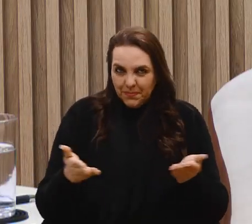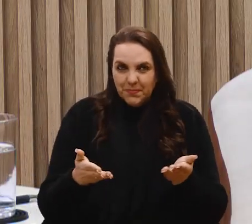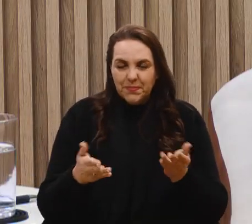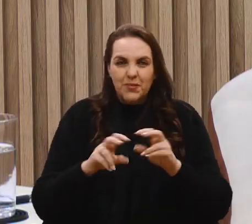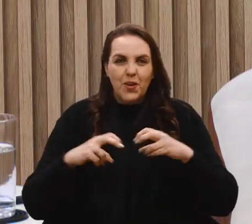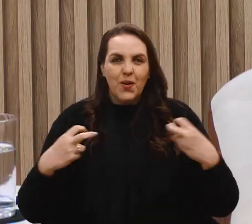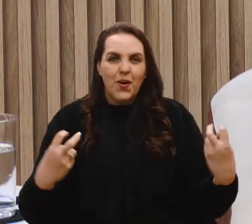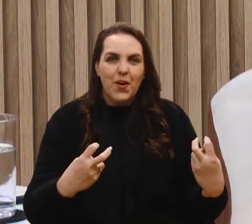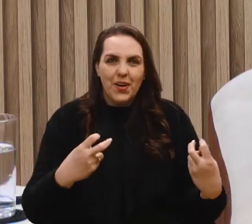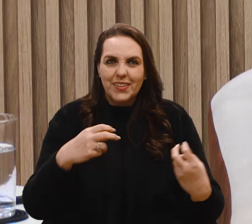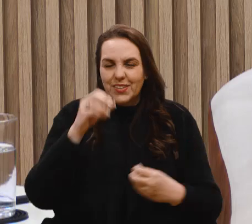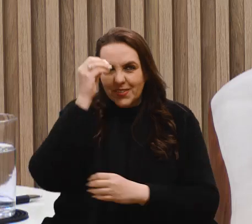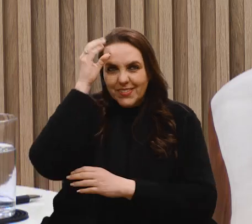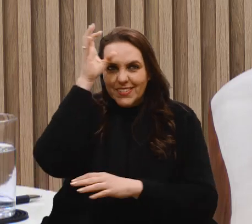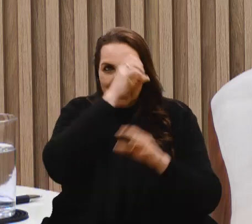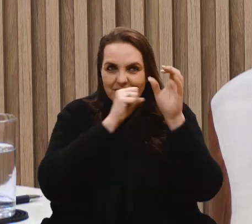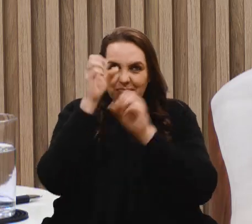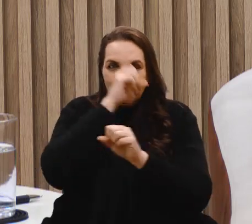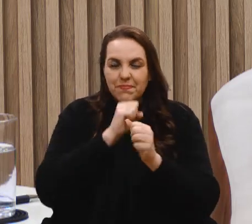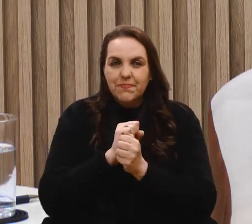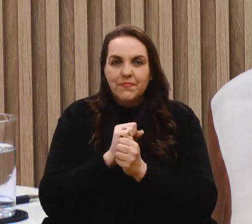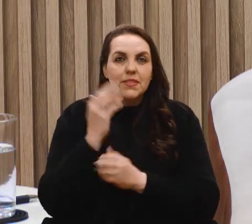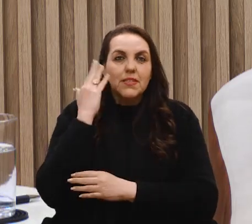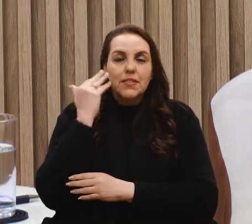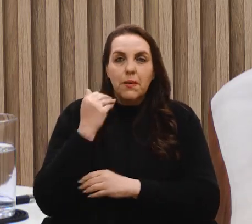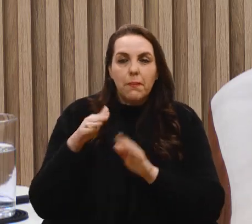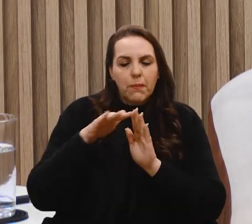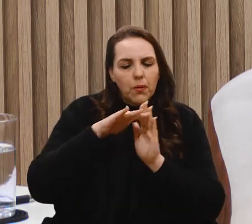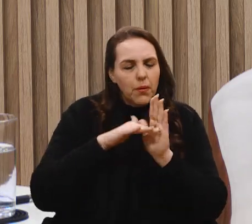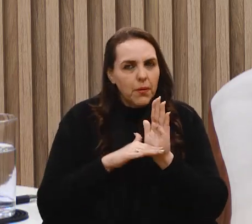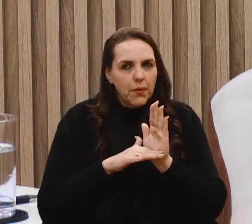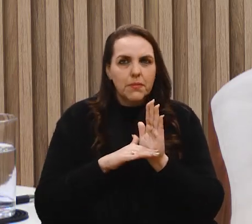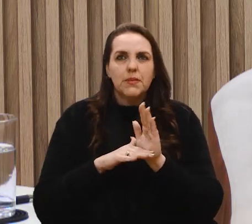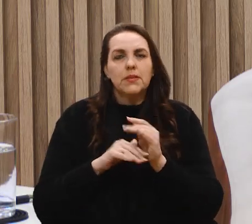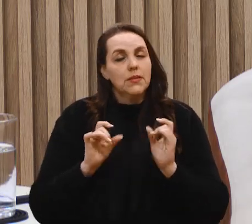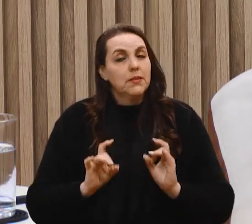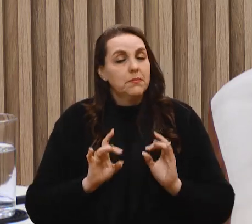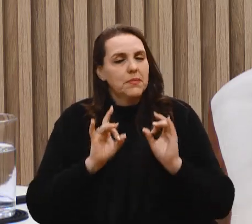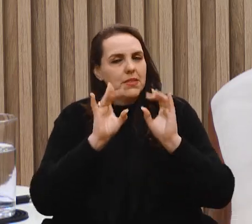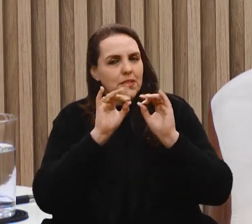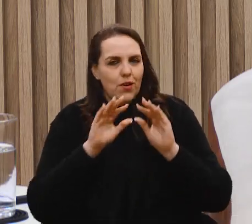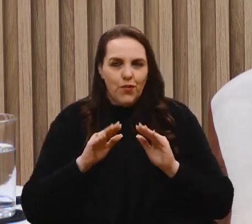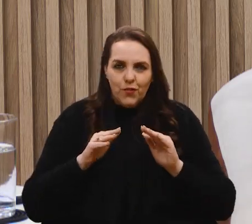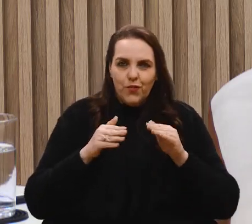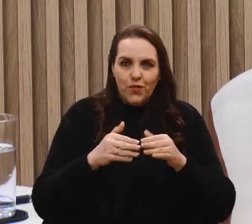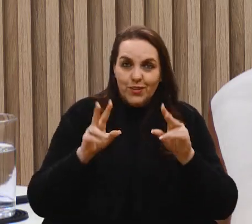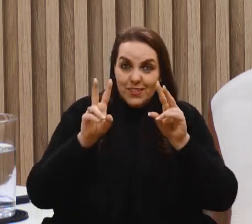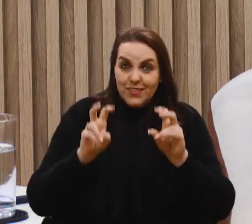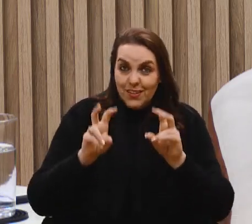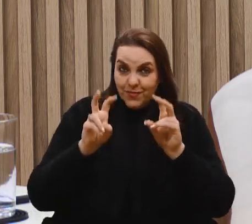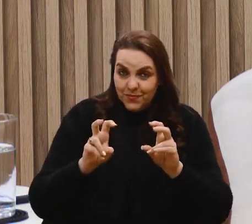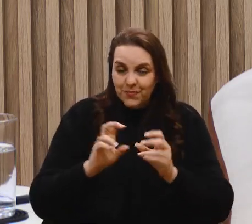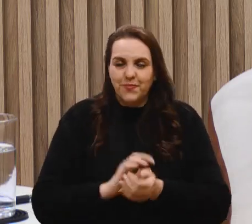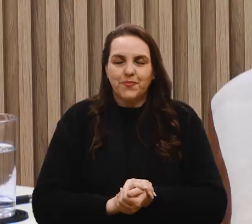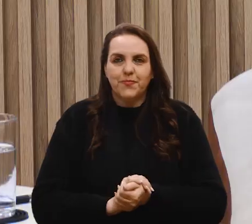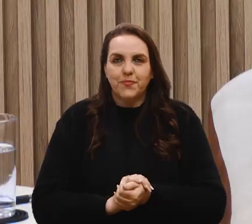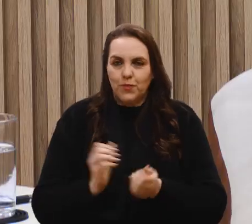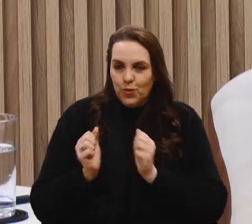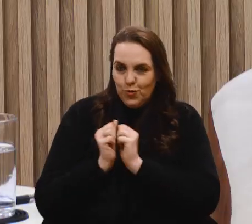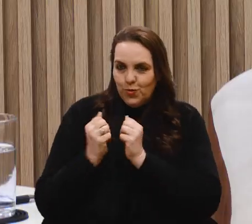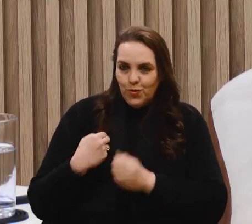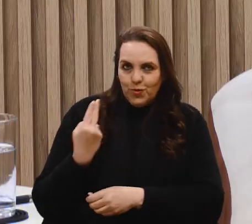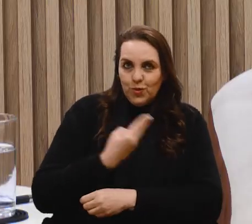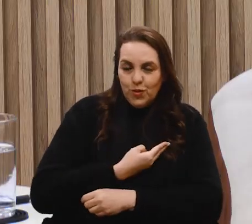na Roda de Saberes, que faz parte de uma programação toda especial envolvendo esse assunto. Conosco, a